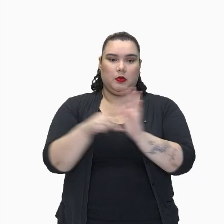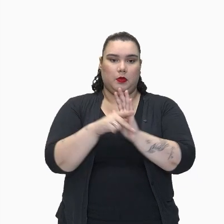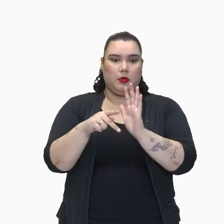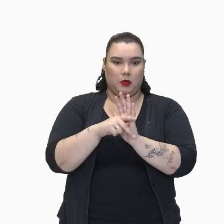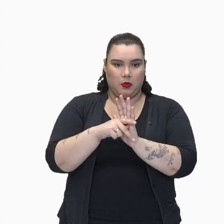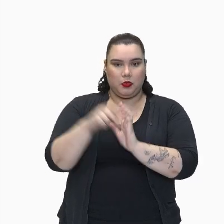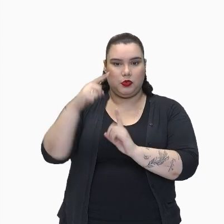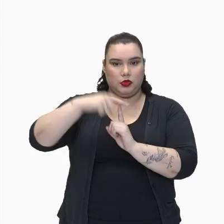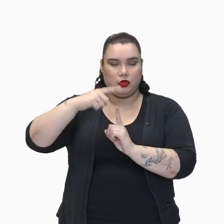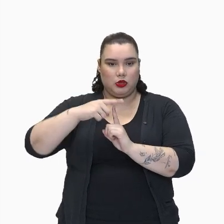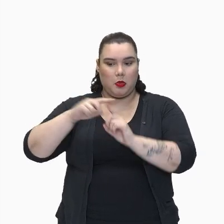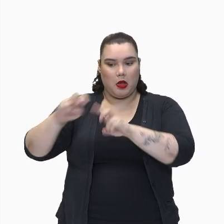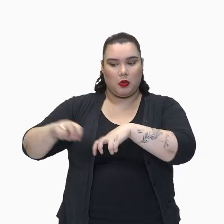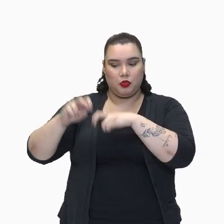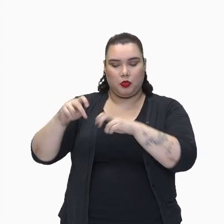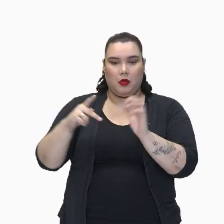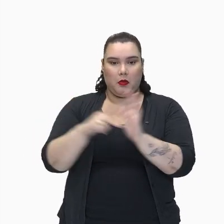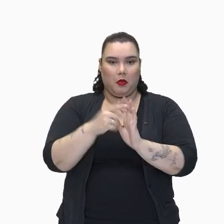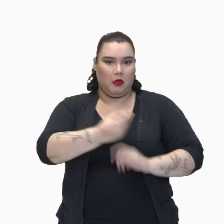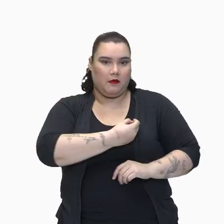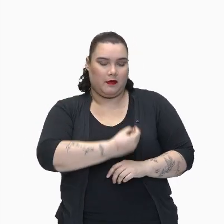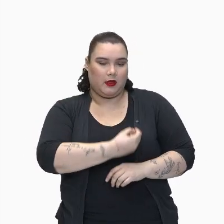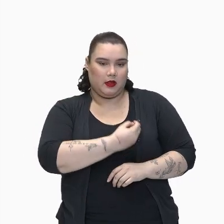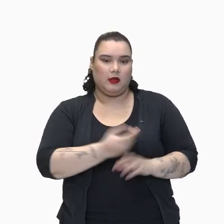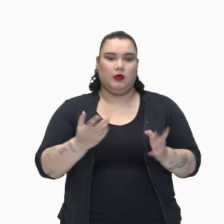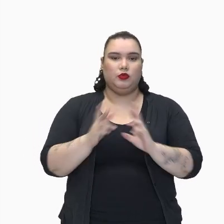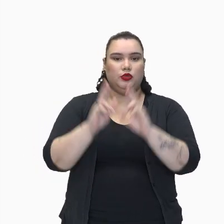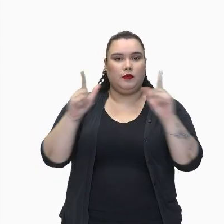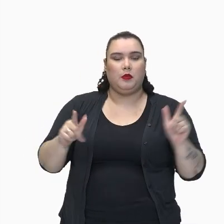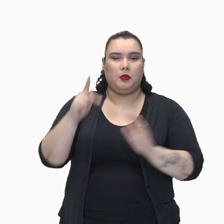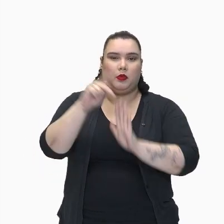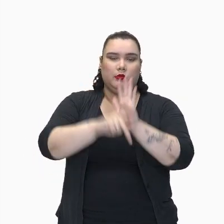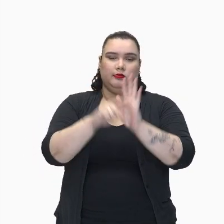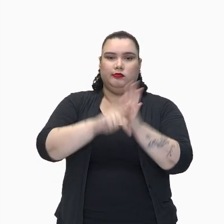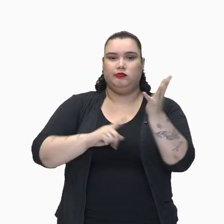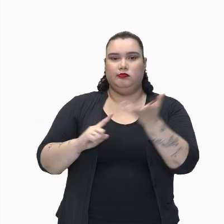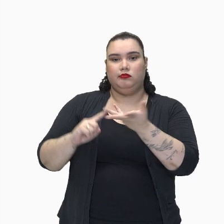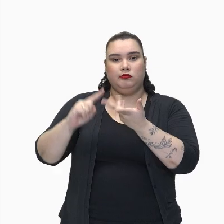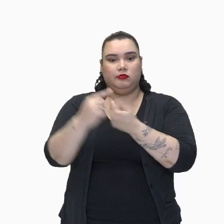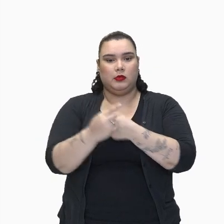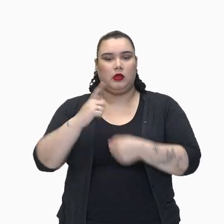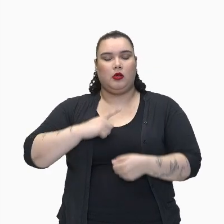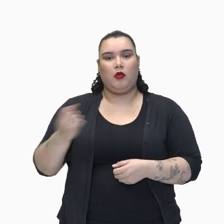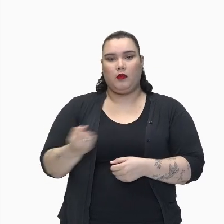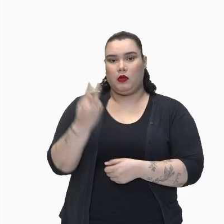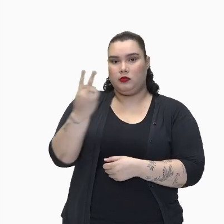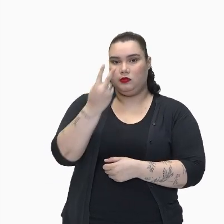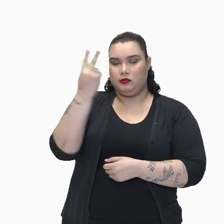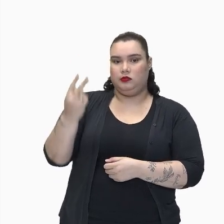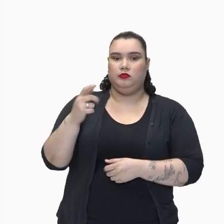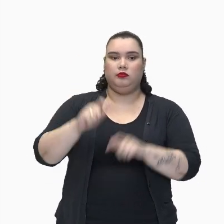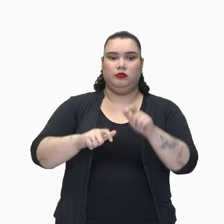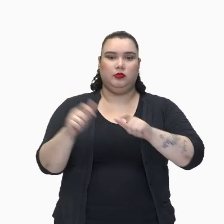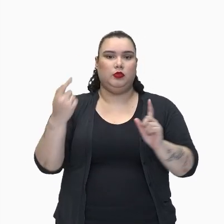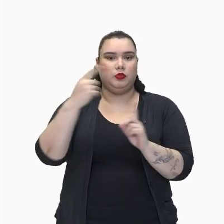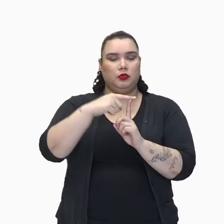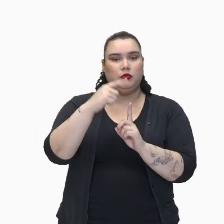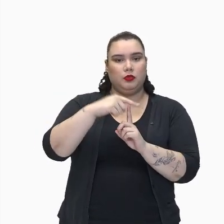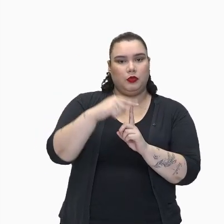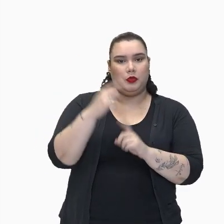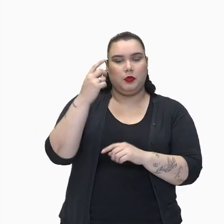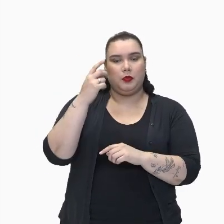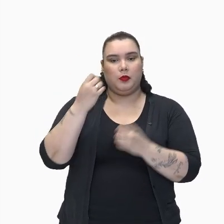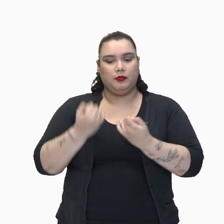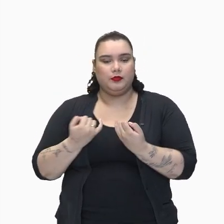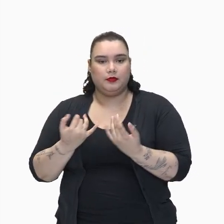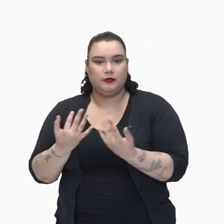subsistência, e daí então nós tivemos lá diferentes projetos que estão dando uma valorizada nesse tipo de